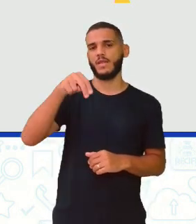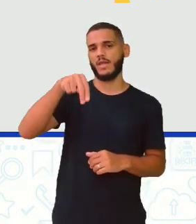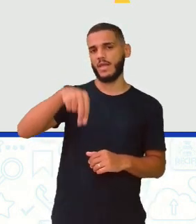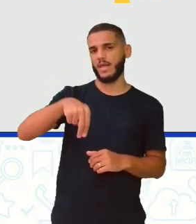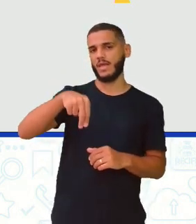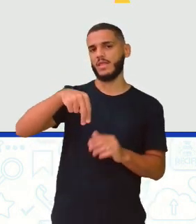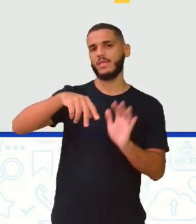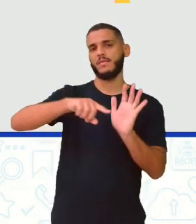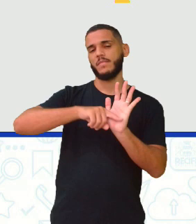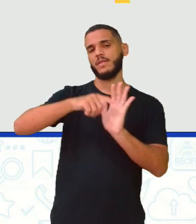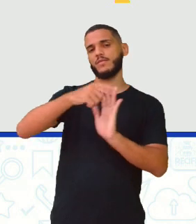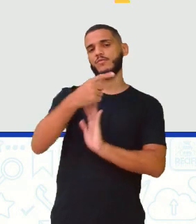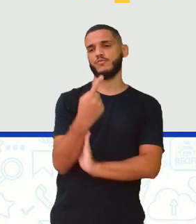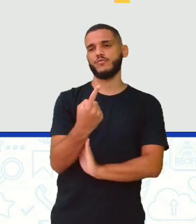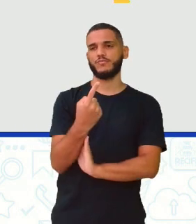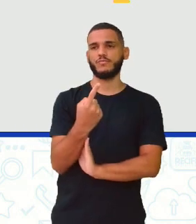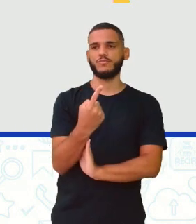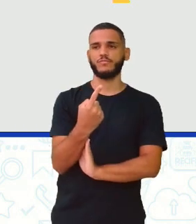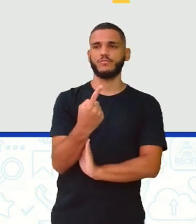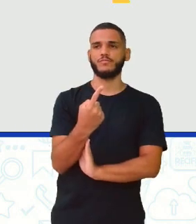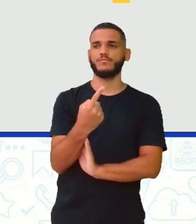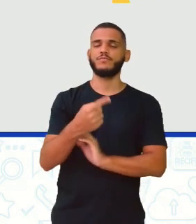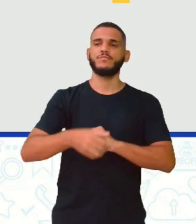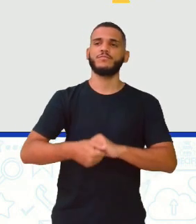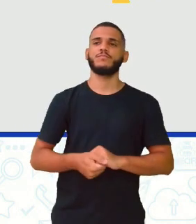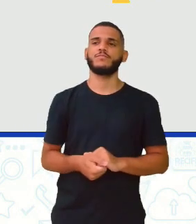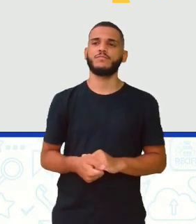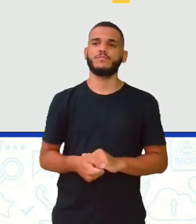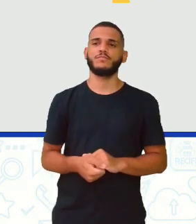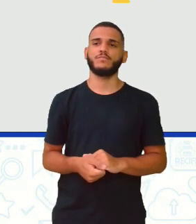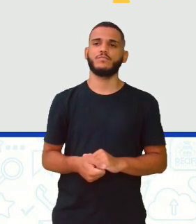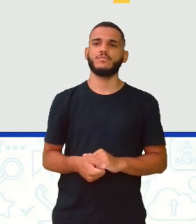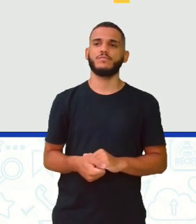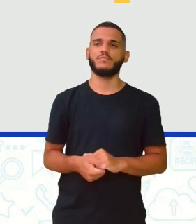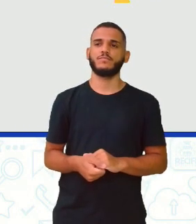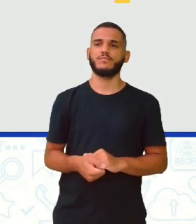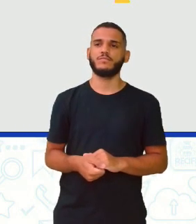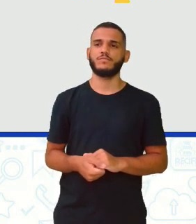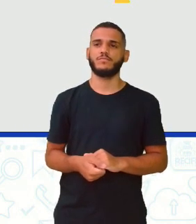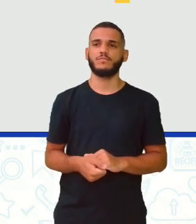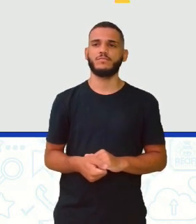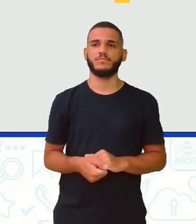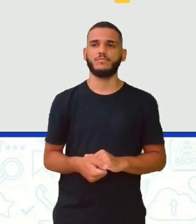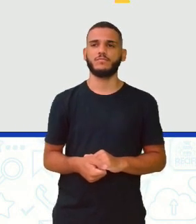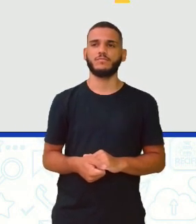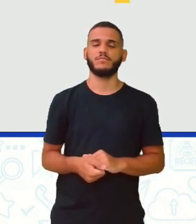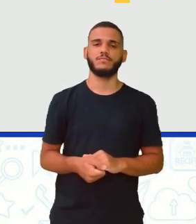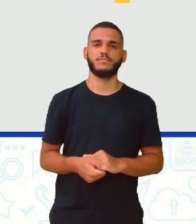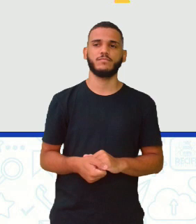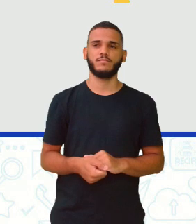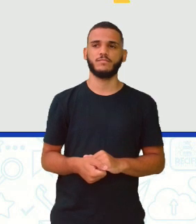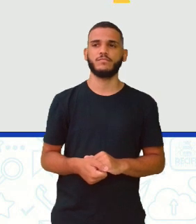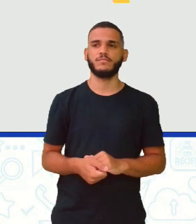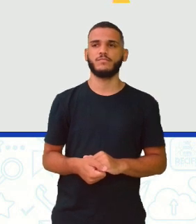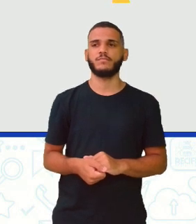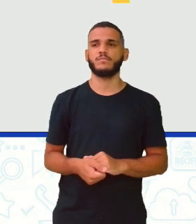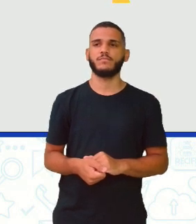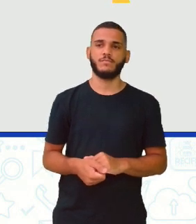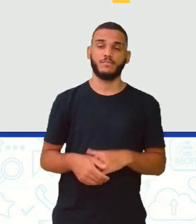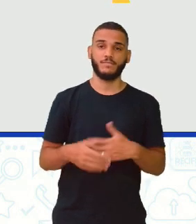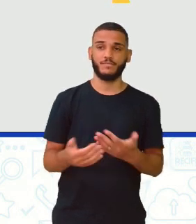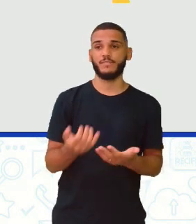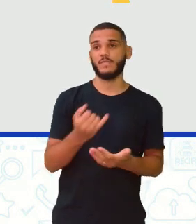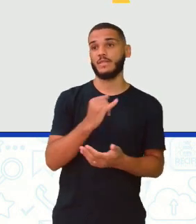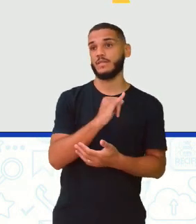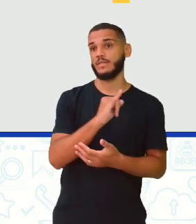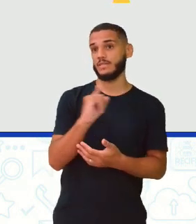1 está relacionado. Tá? Se eu descobrir esse n menos 1, agora